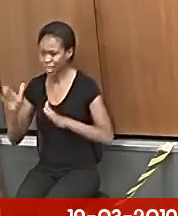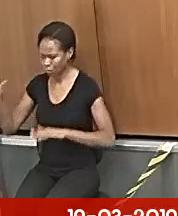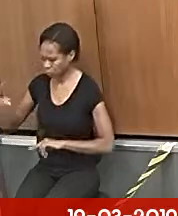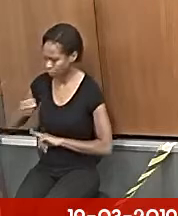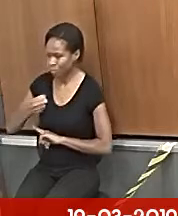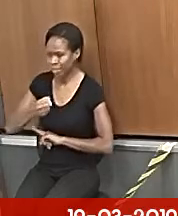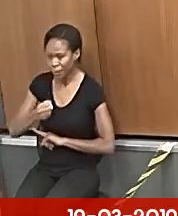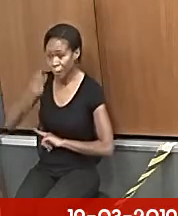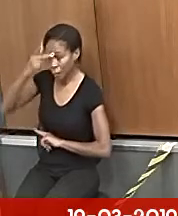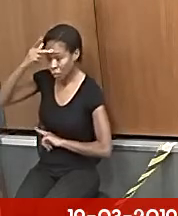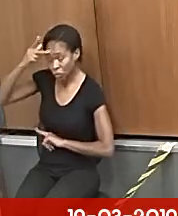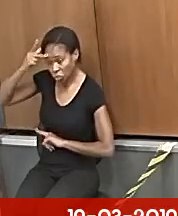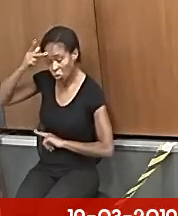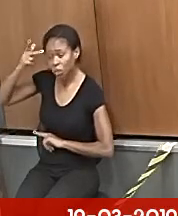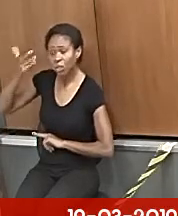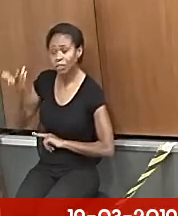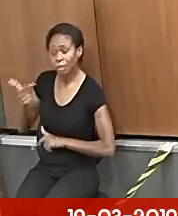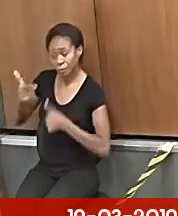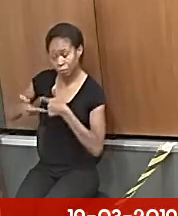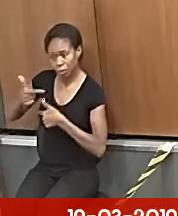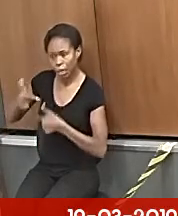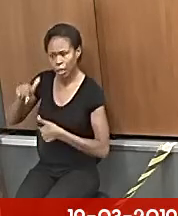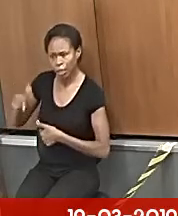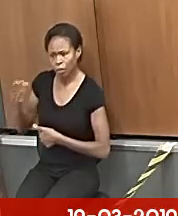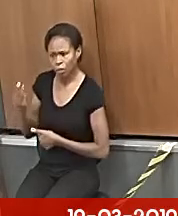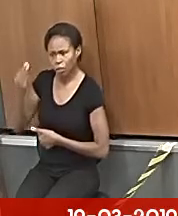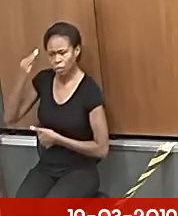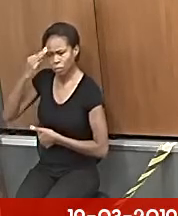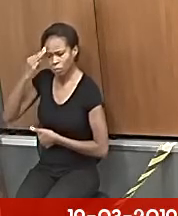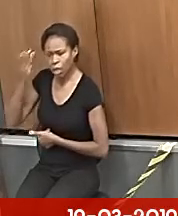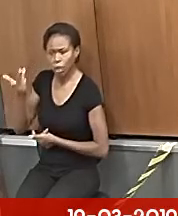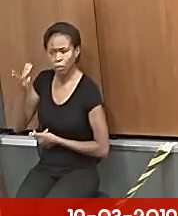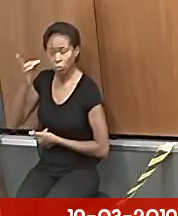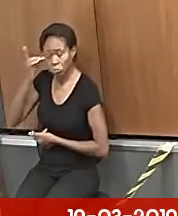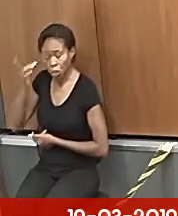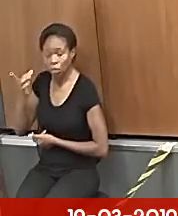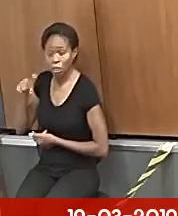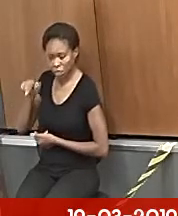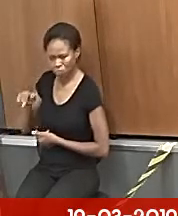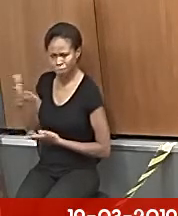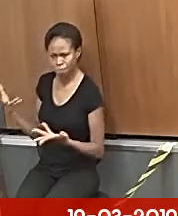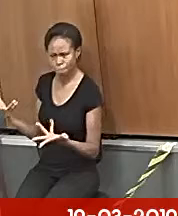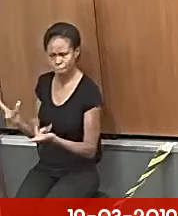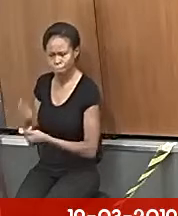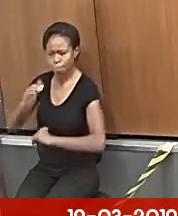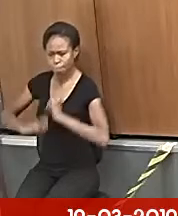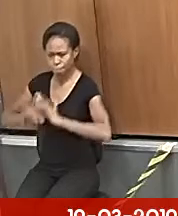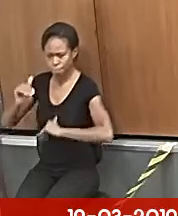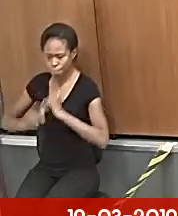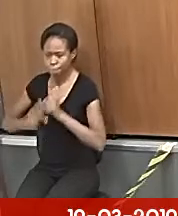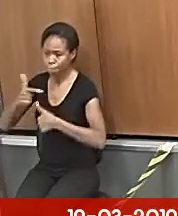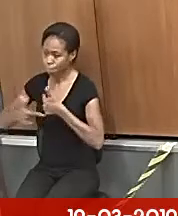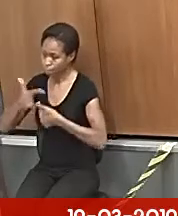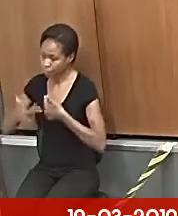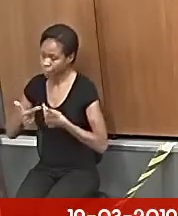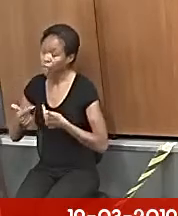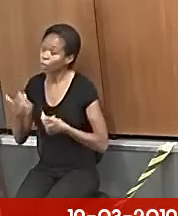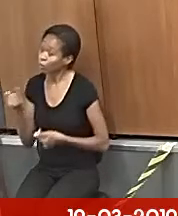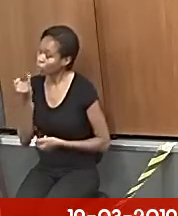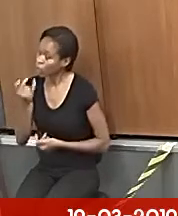e que demonstraram ser super eficiente do que fazem acho importante convidar as outras instituições que